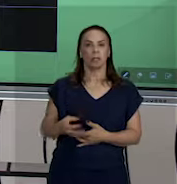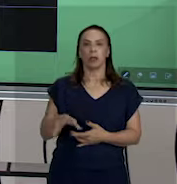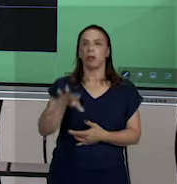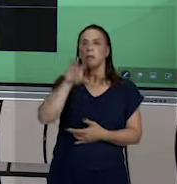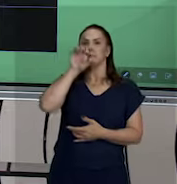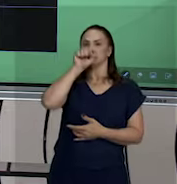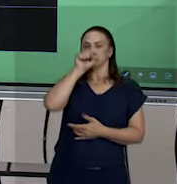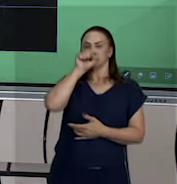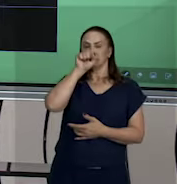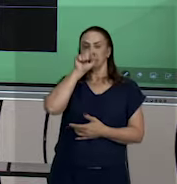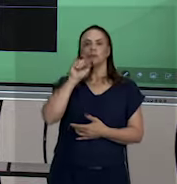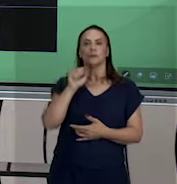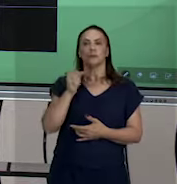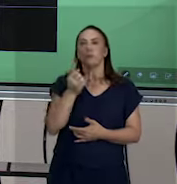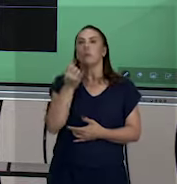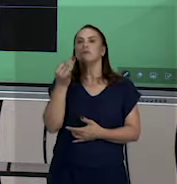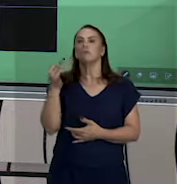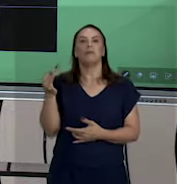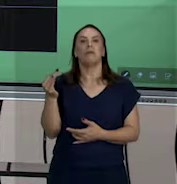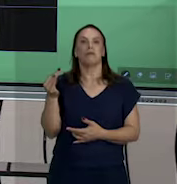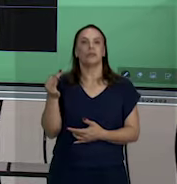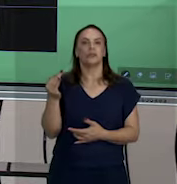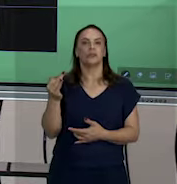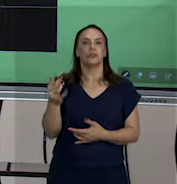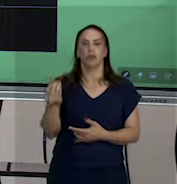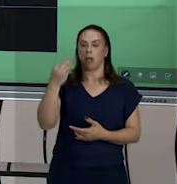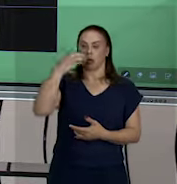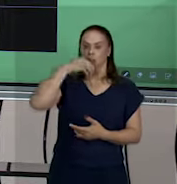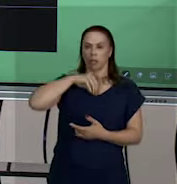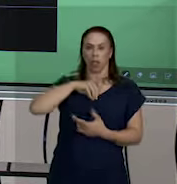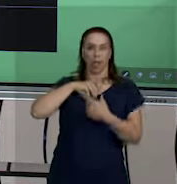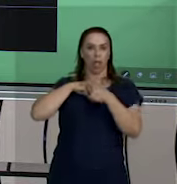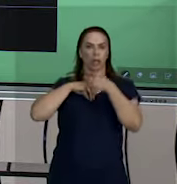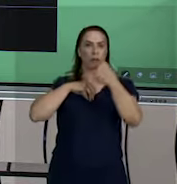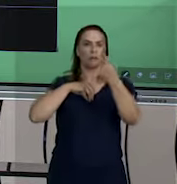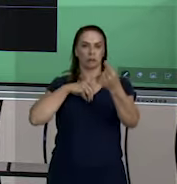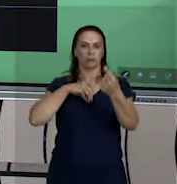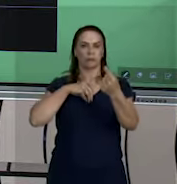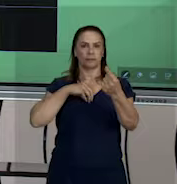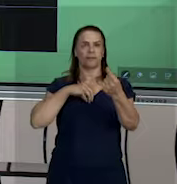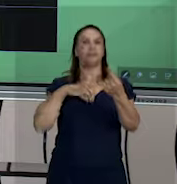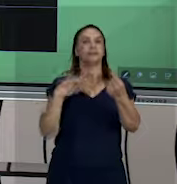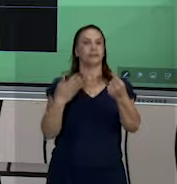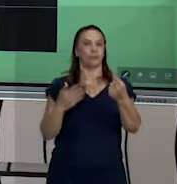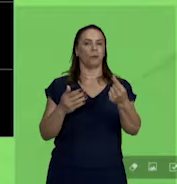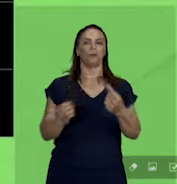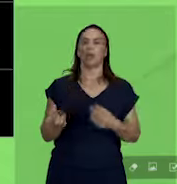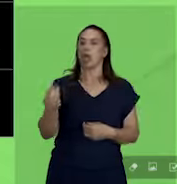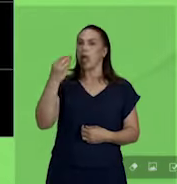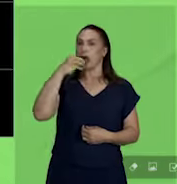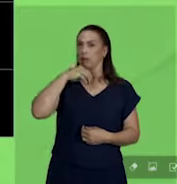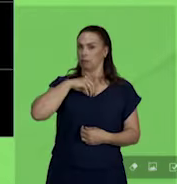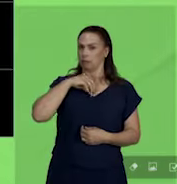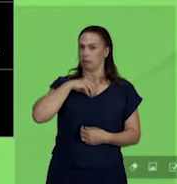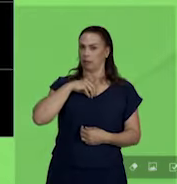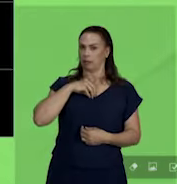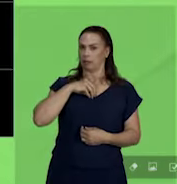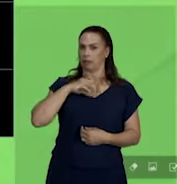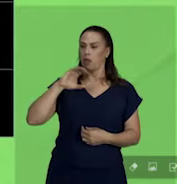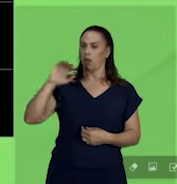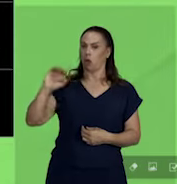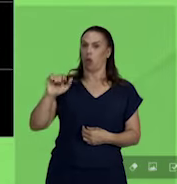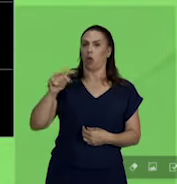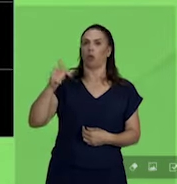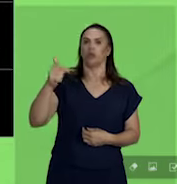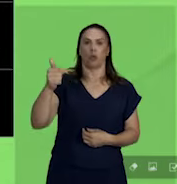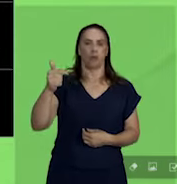menor quantidade durante o movimento de entrada e saída de ar. Então, no movimento de entrada, eu tenho mais oxigênio,